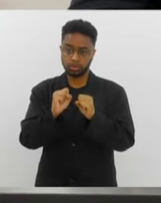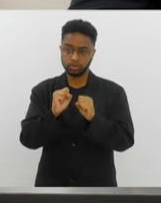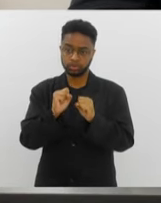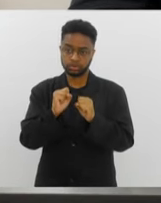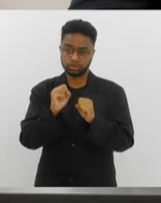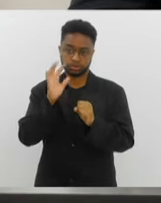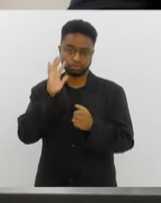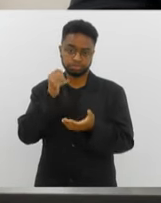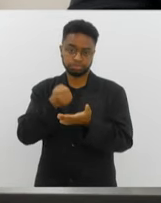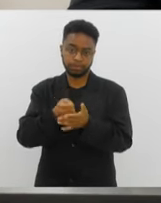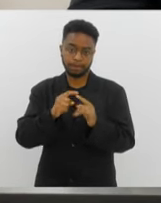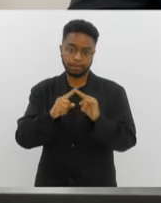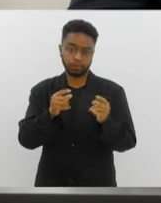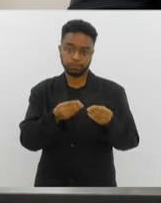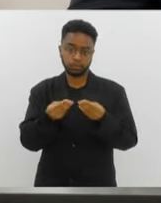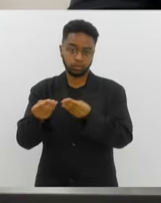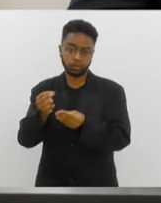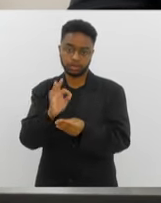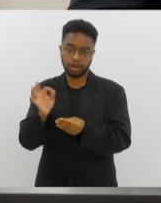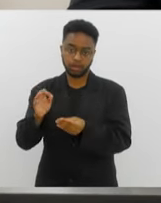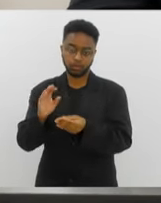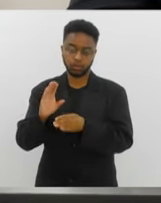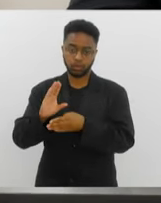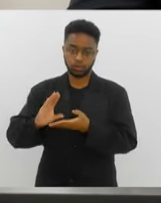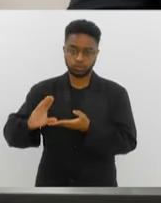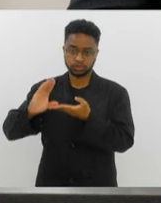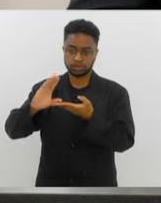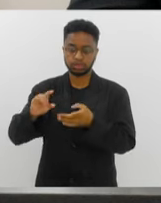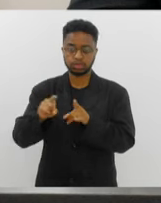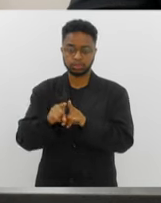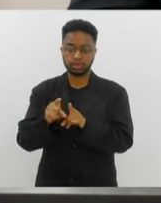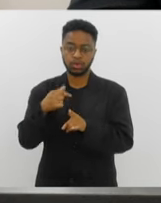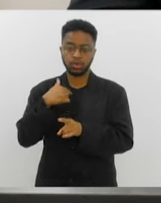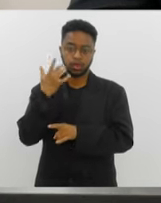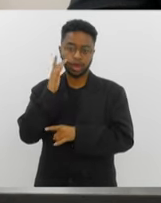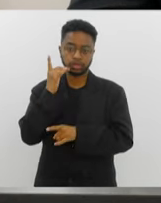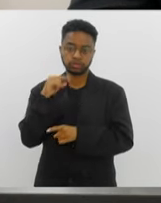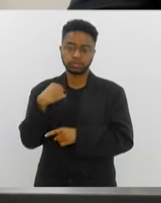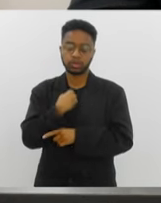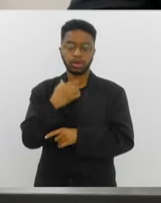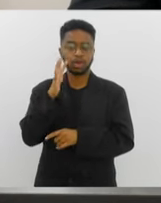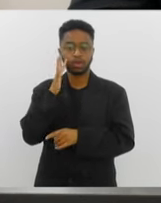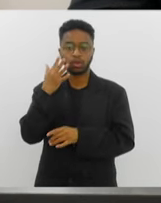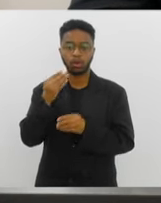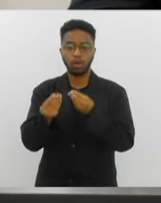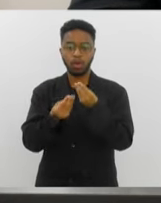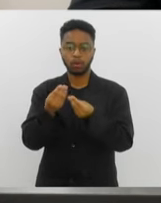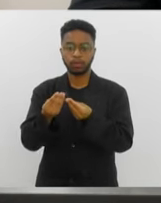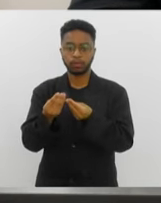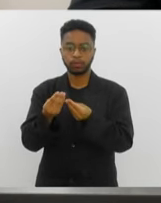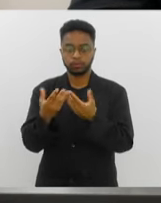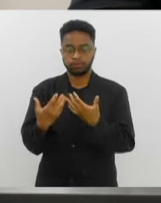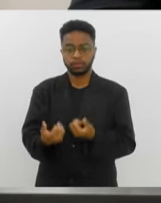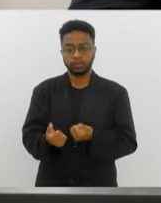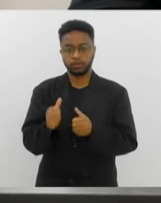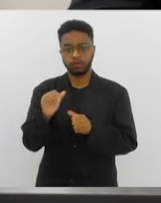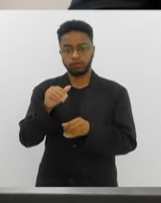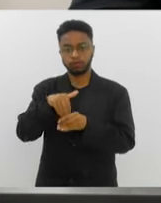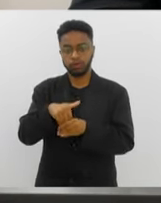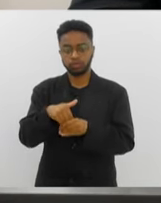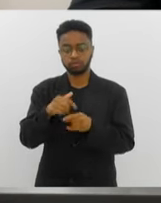deliberar direto sem mandar para o Conselho. E eu acho que a gente superaria essa questão acatando o voto modificado, não pela inconstitucionalidade, mas